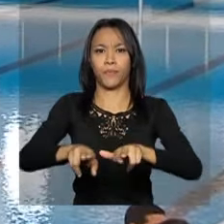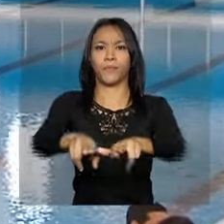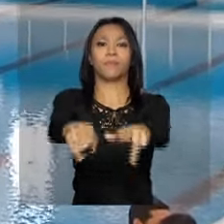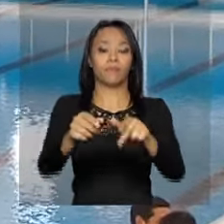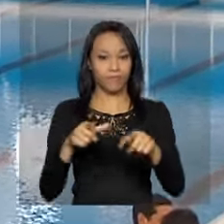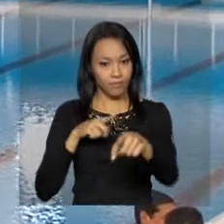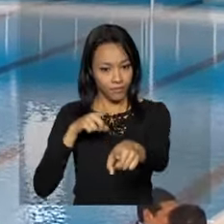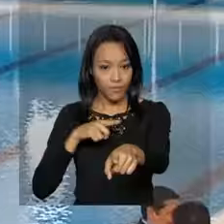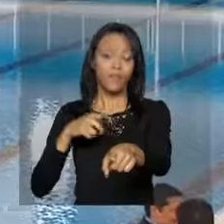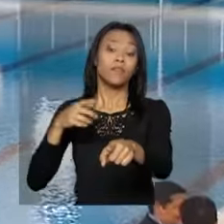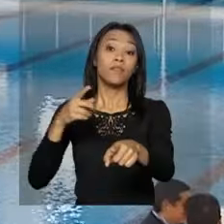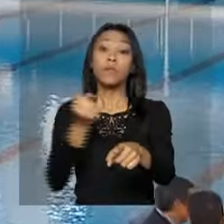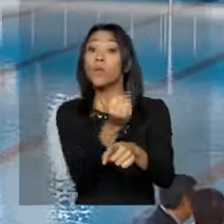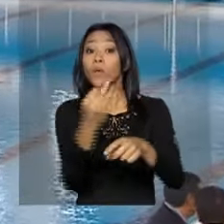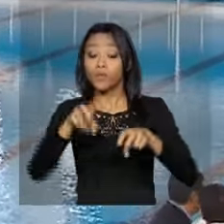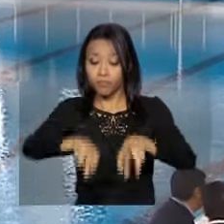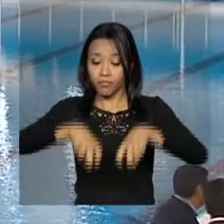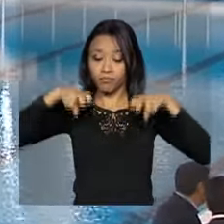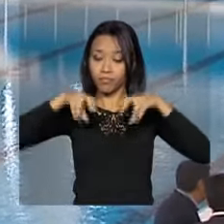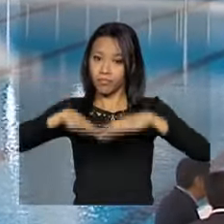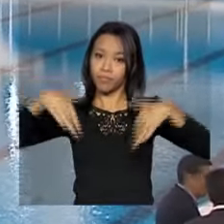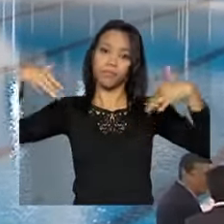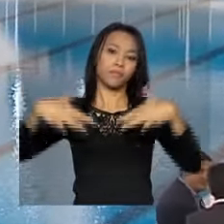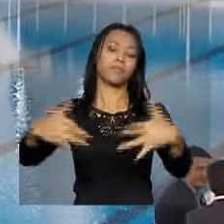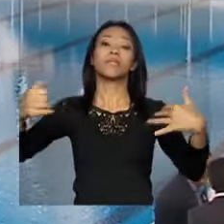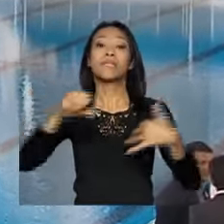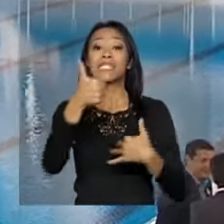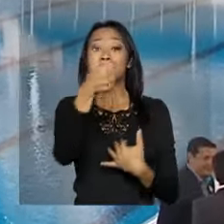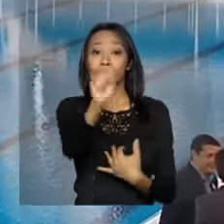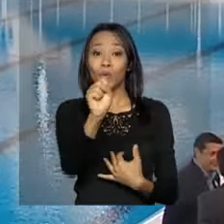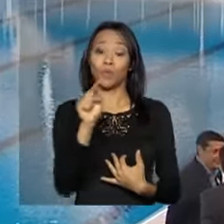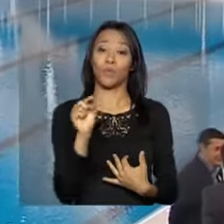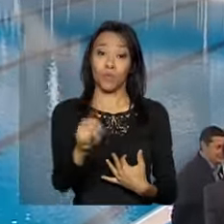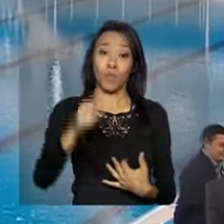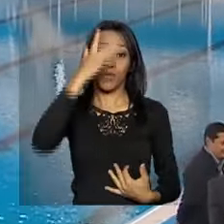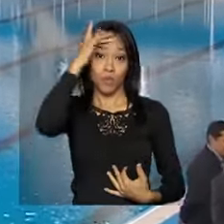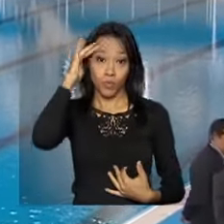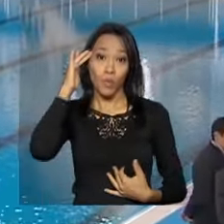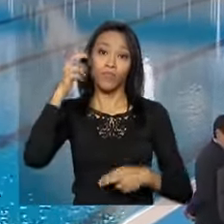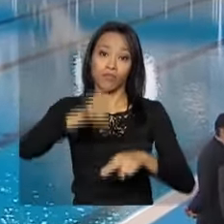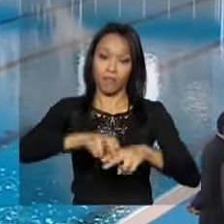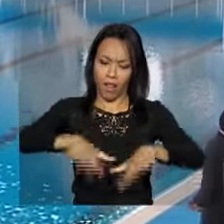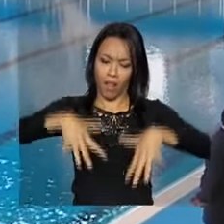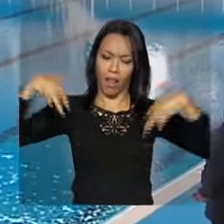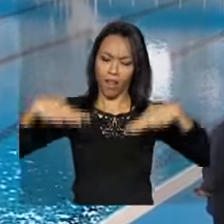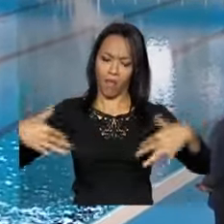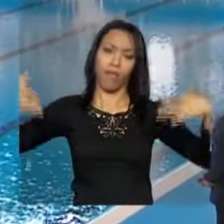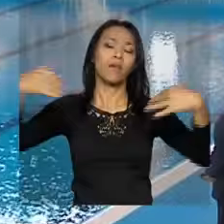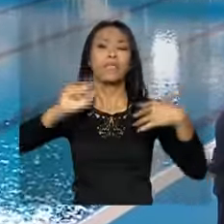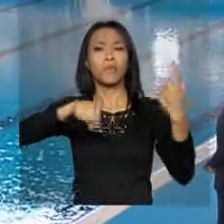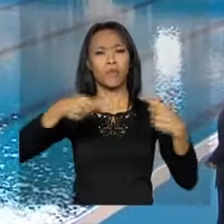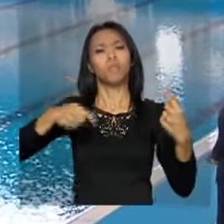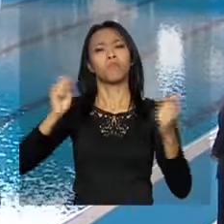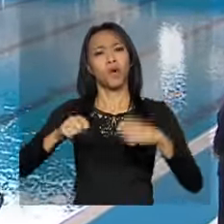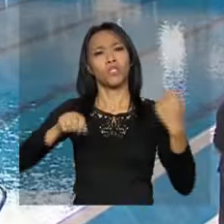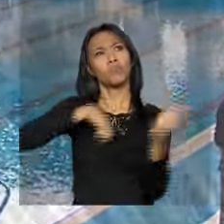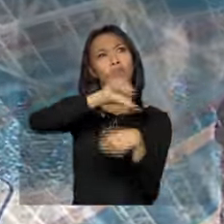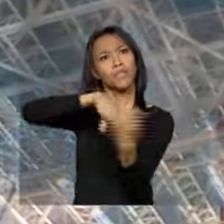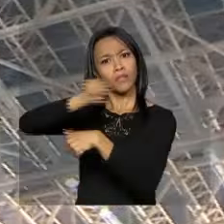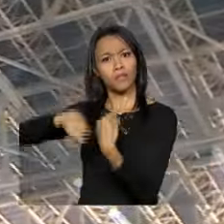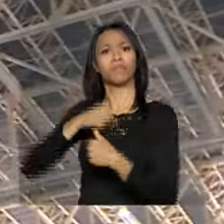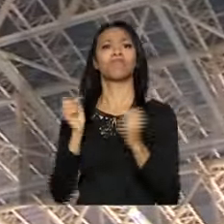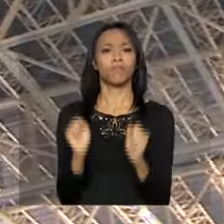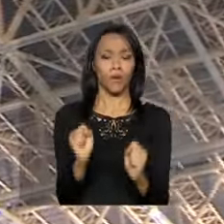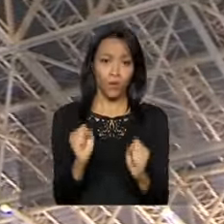Na arquibancada cabem 18 mil pessoas. E o interessante dessa estrutura é que ela vai ser desmontada depois do evento. Os